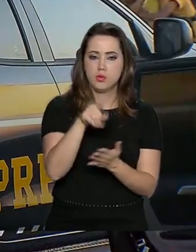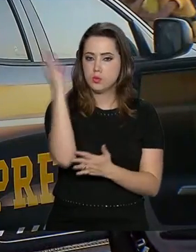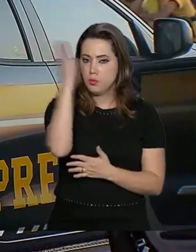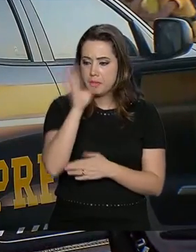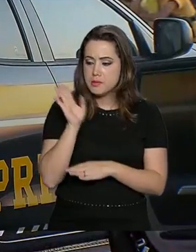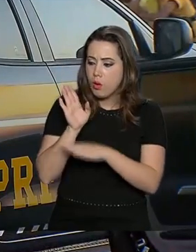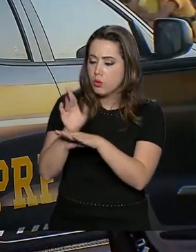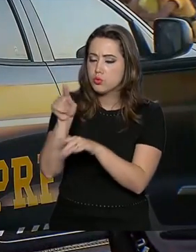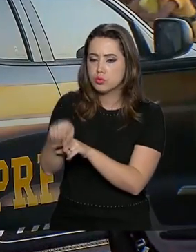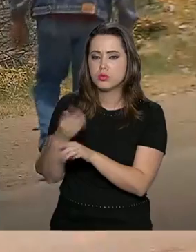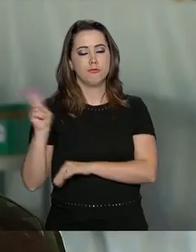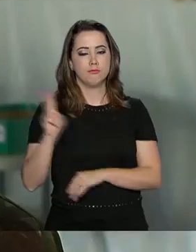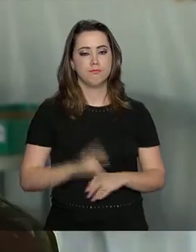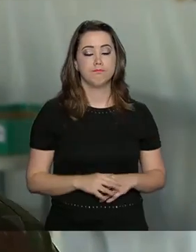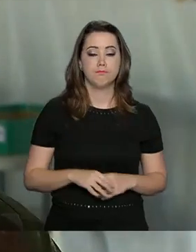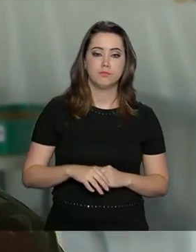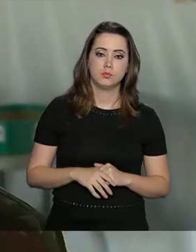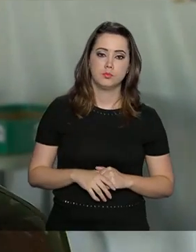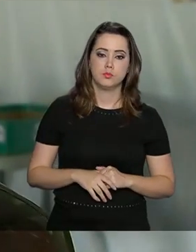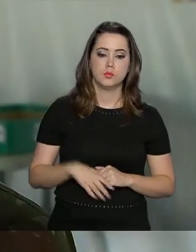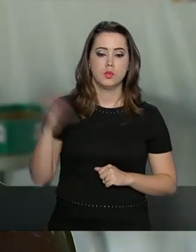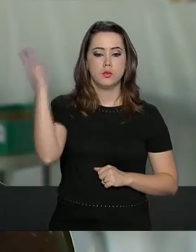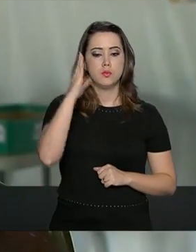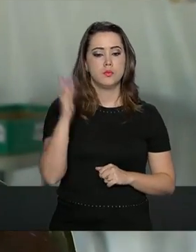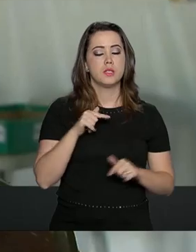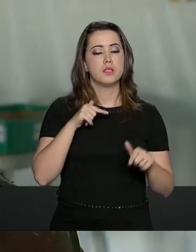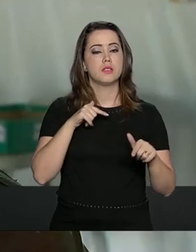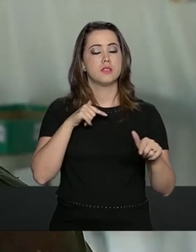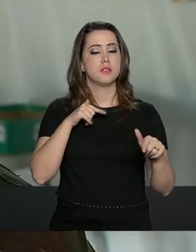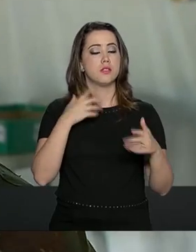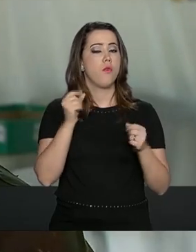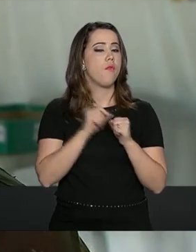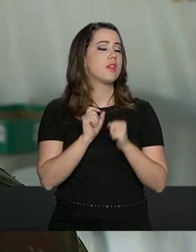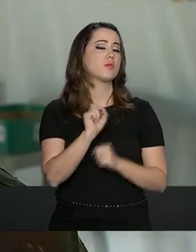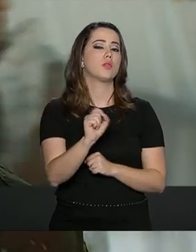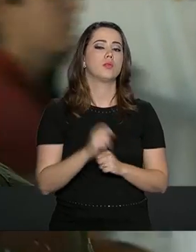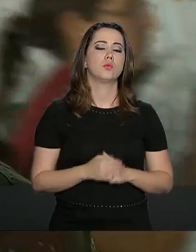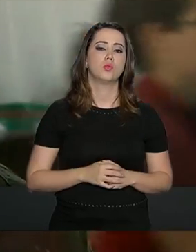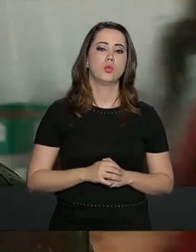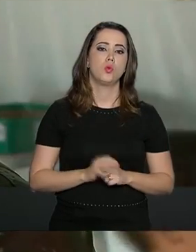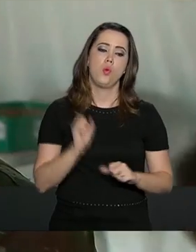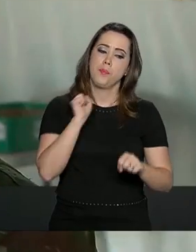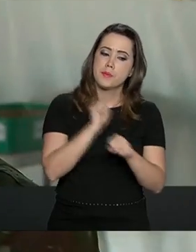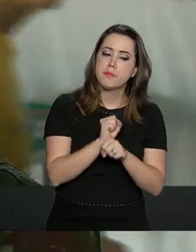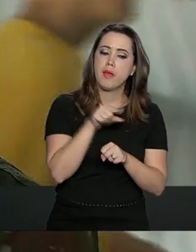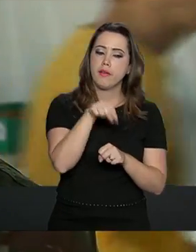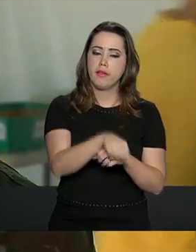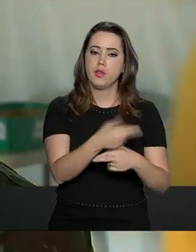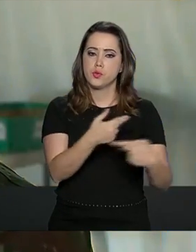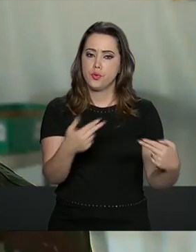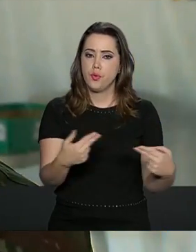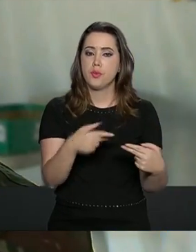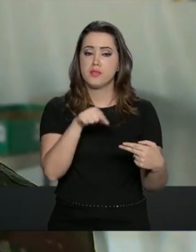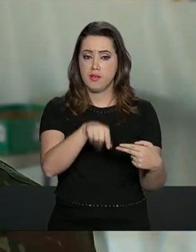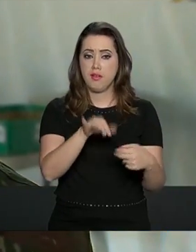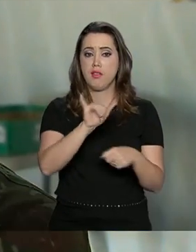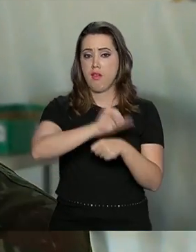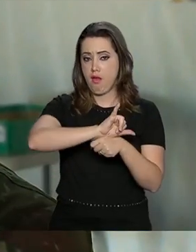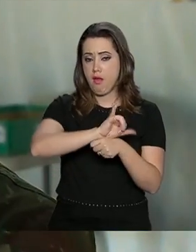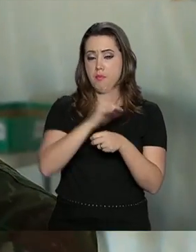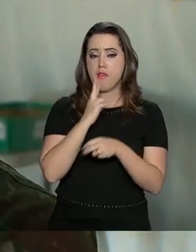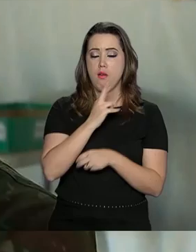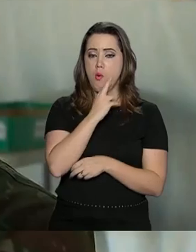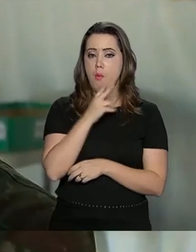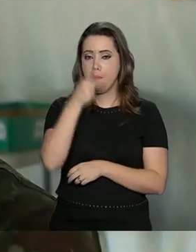até a fronteira com a Venezuela. O Brasil está fazendo apenas a reserva desse material aqui, em Boa Vista. Quem